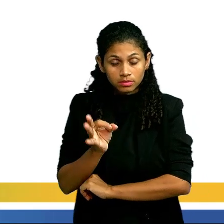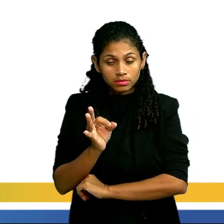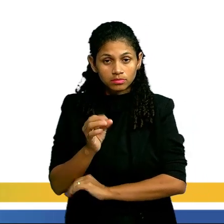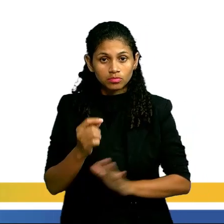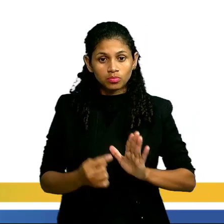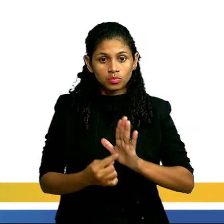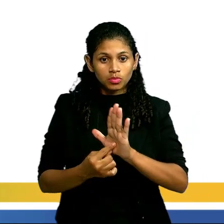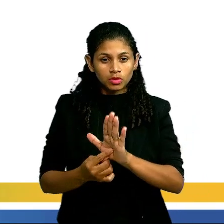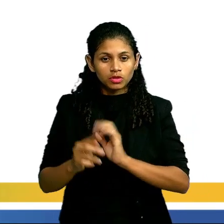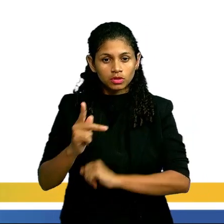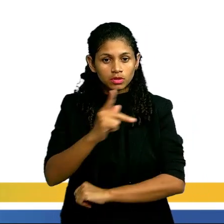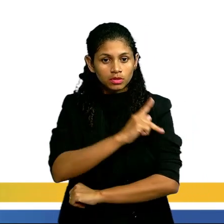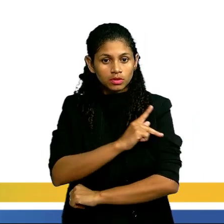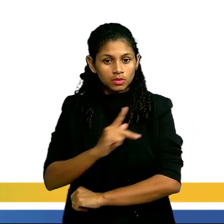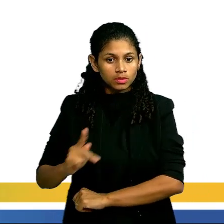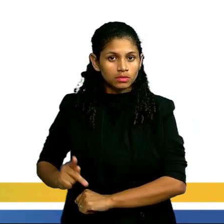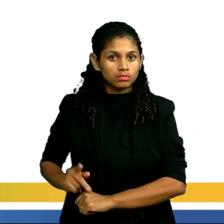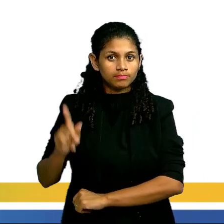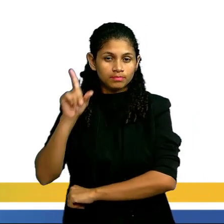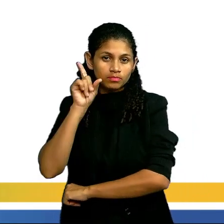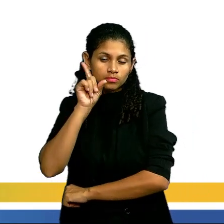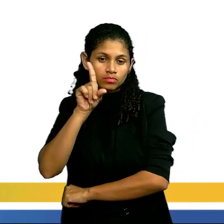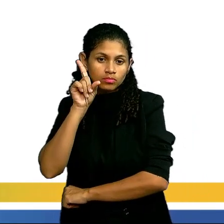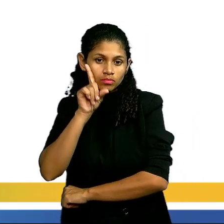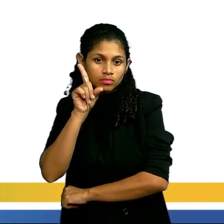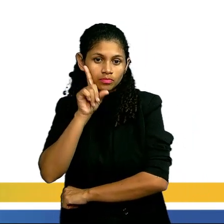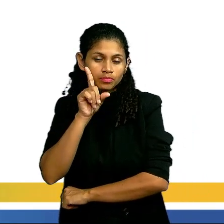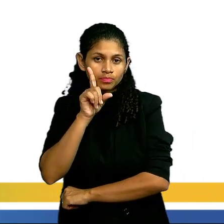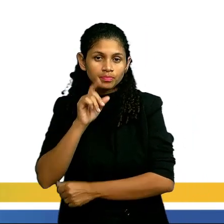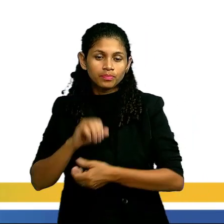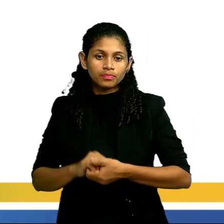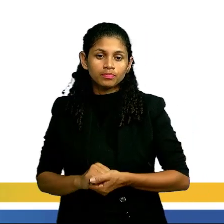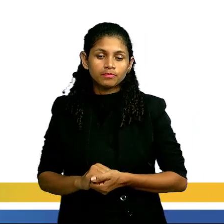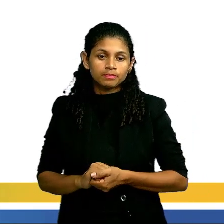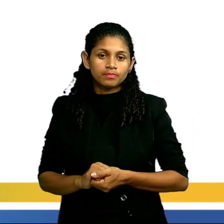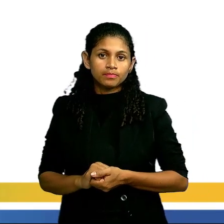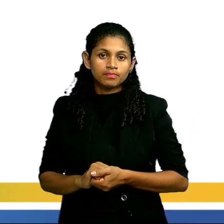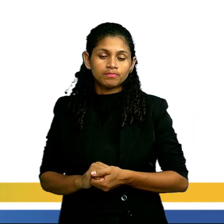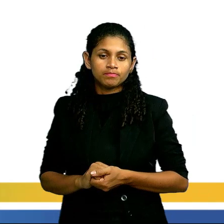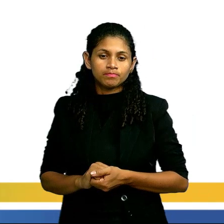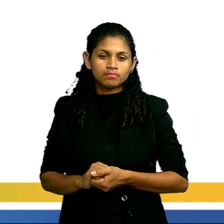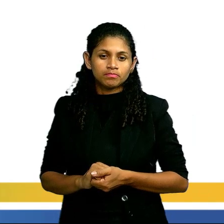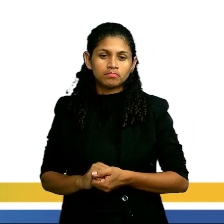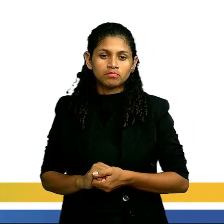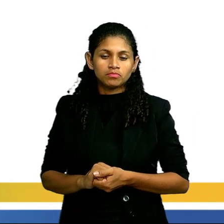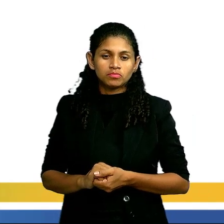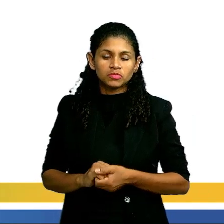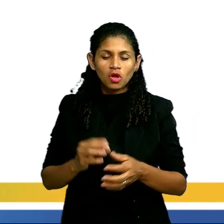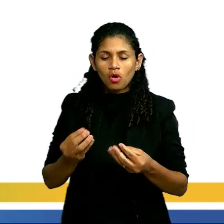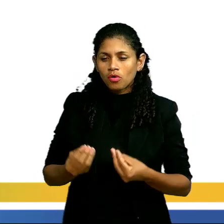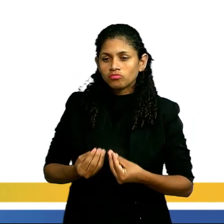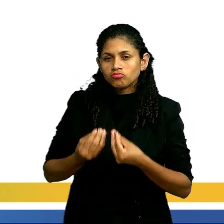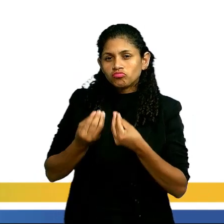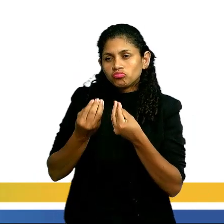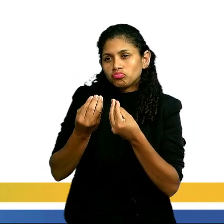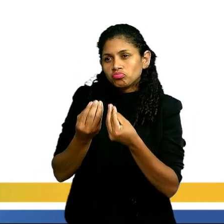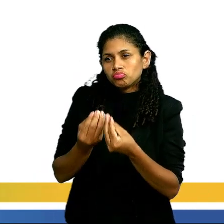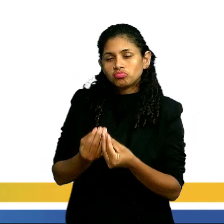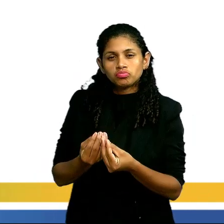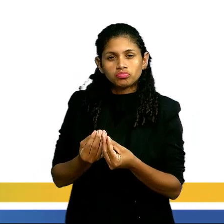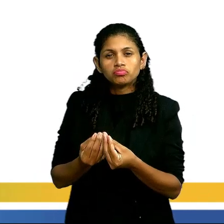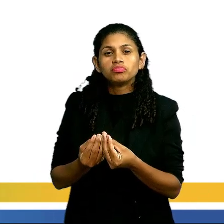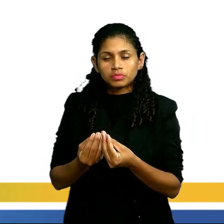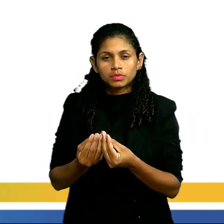Unidos, ou os Estados Unidos representado, né, por este homem, está ali meio que bajulando, oferecendo produtos, né,